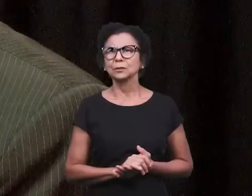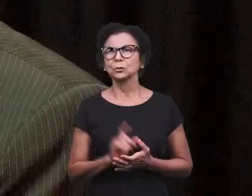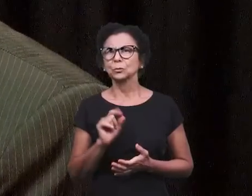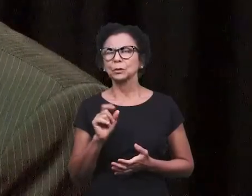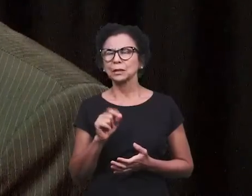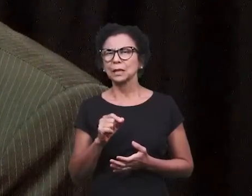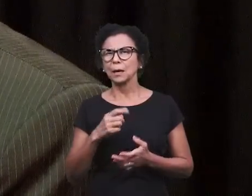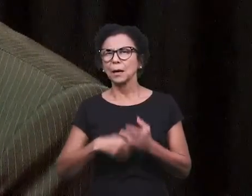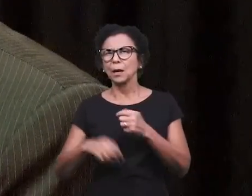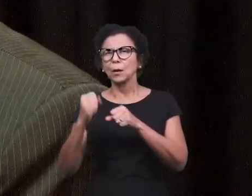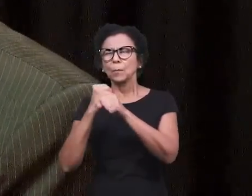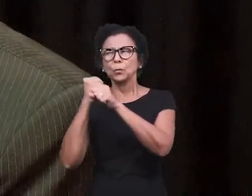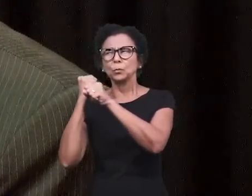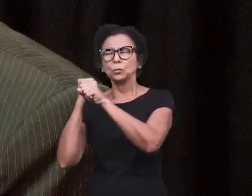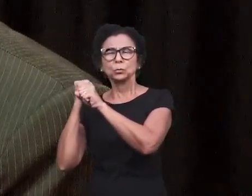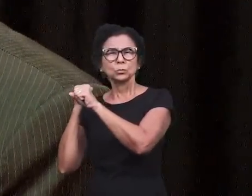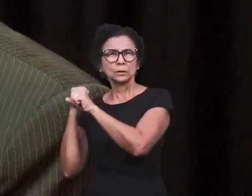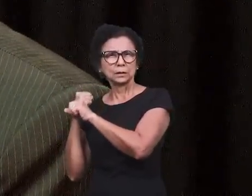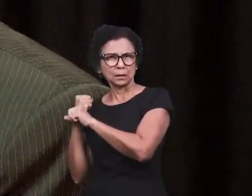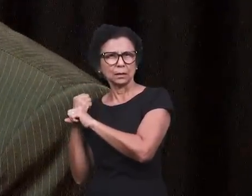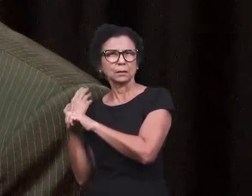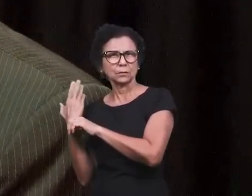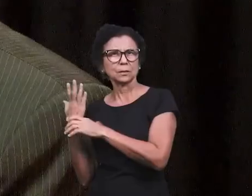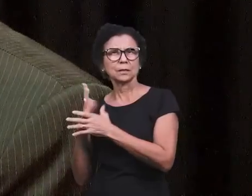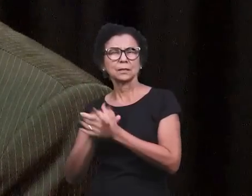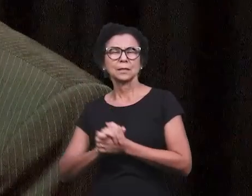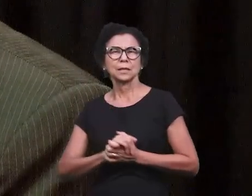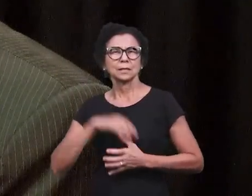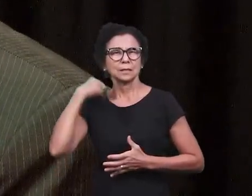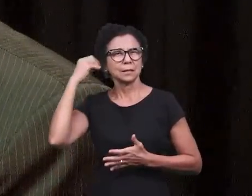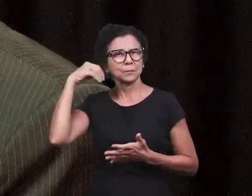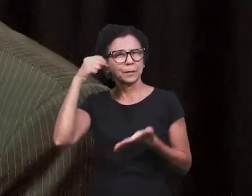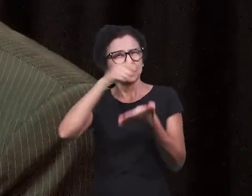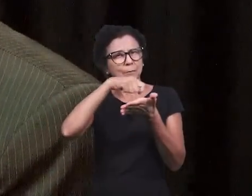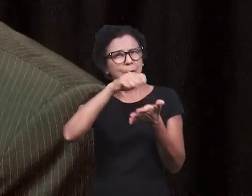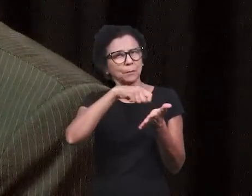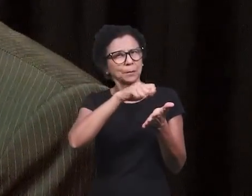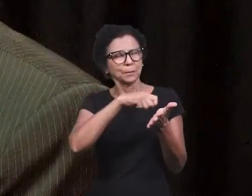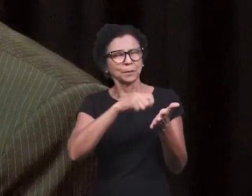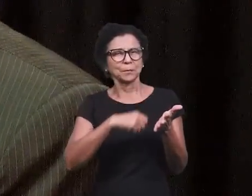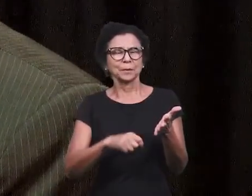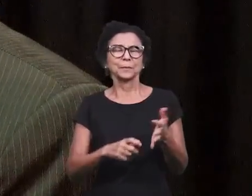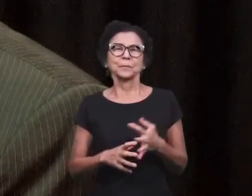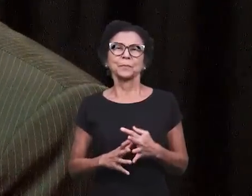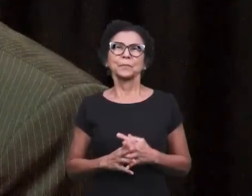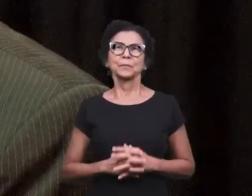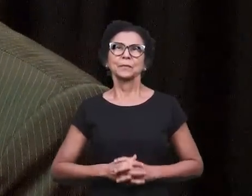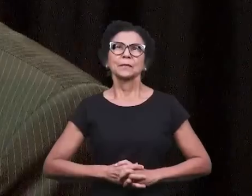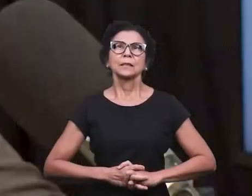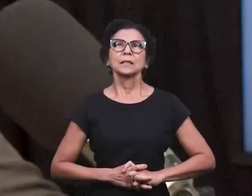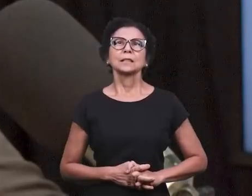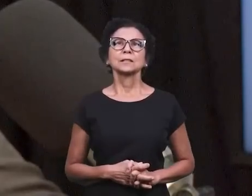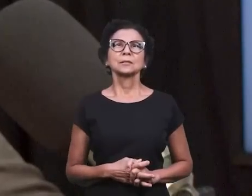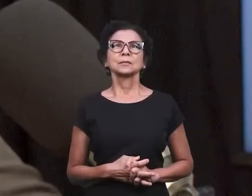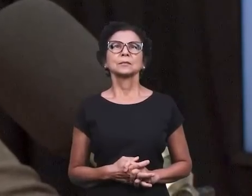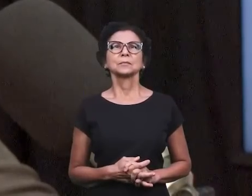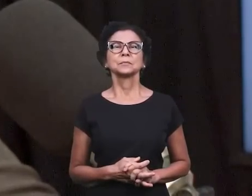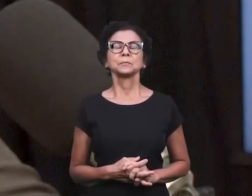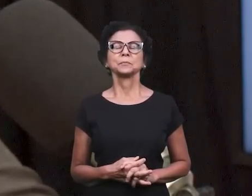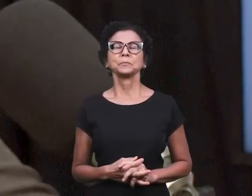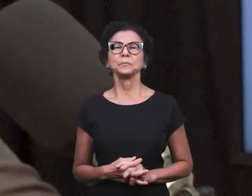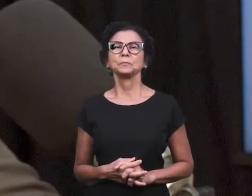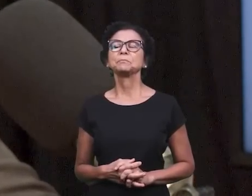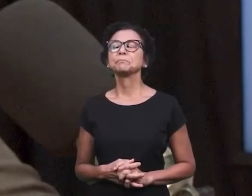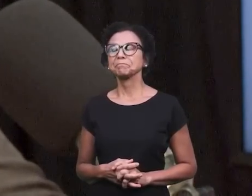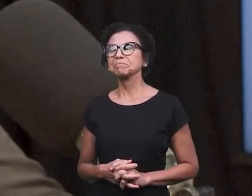anos, antes de ser aprovado, né? Sem saber até porquê, né, Luiz? Agora eu vejo hoje aqui, com certeza o Senhor